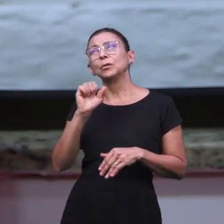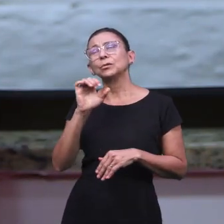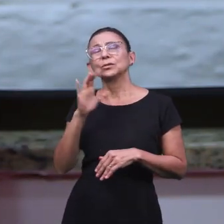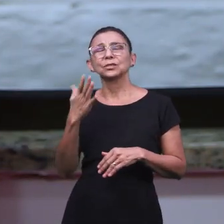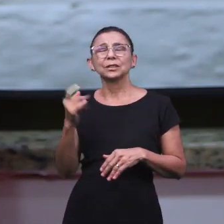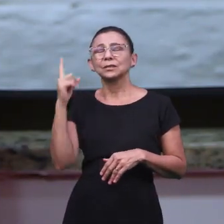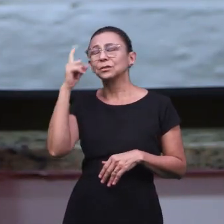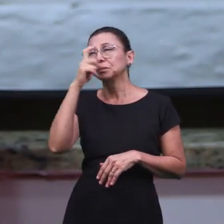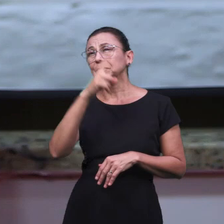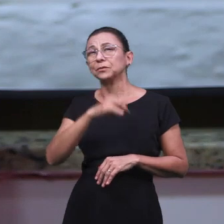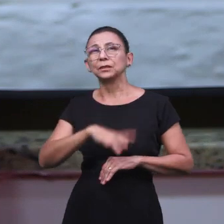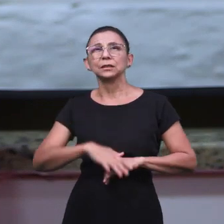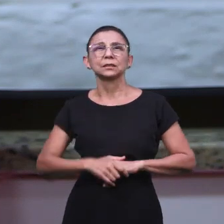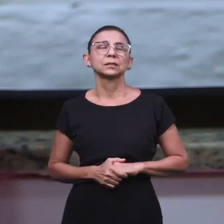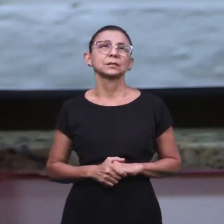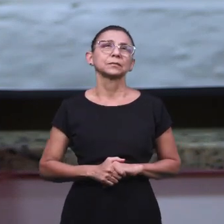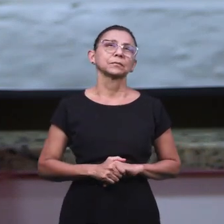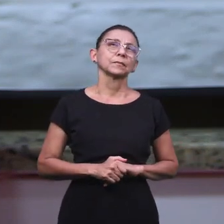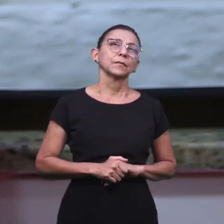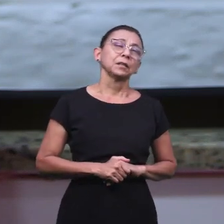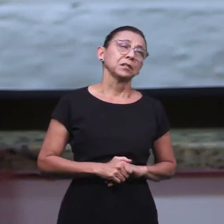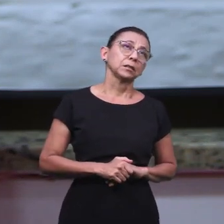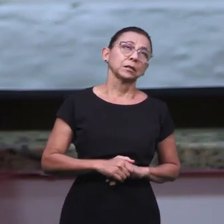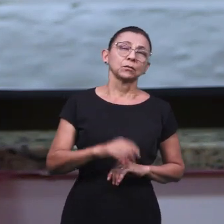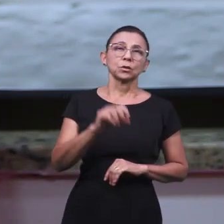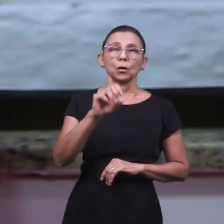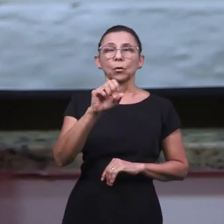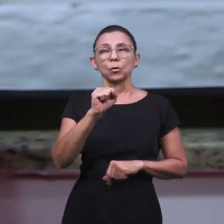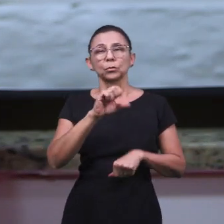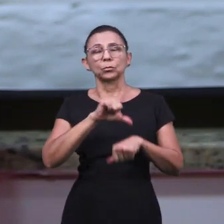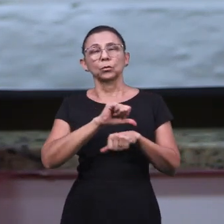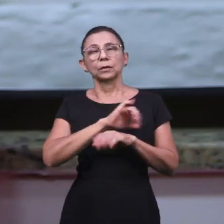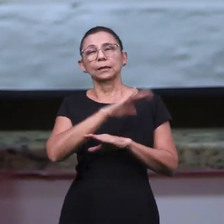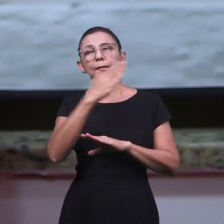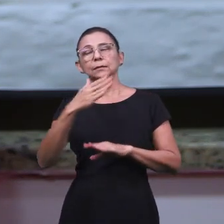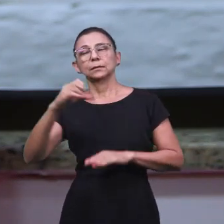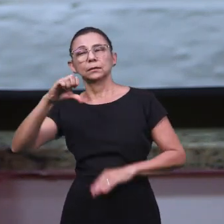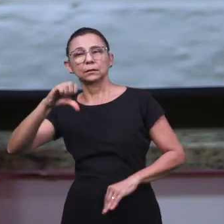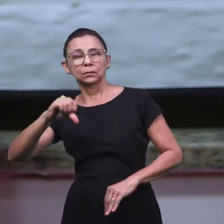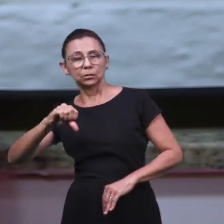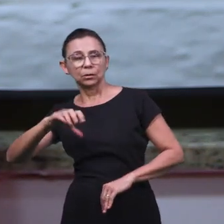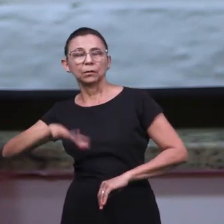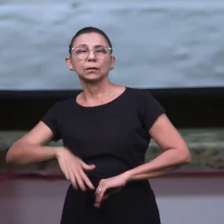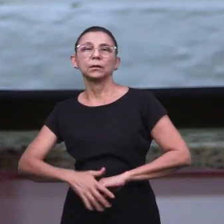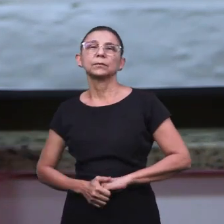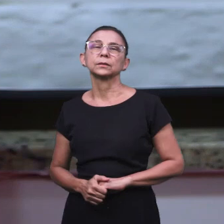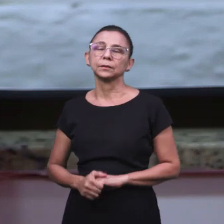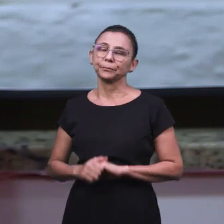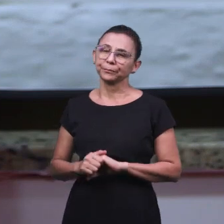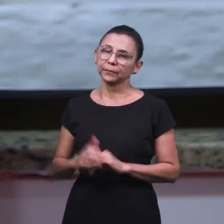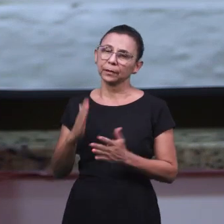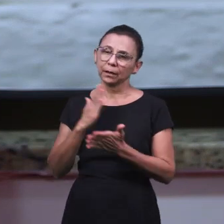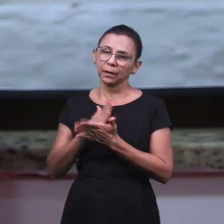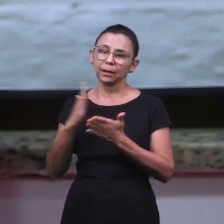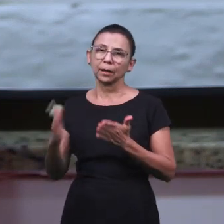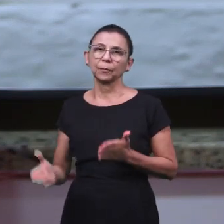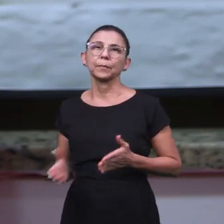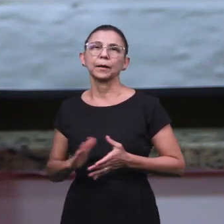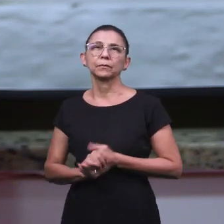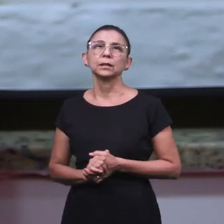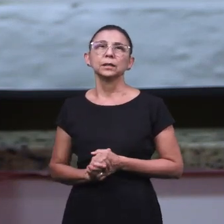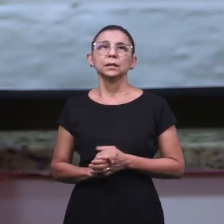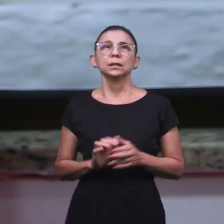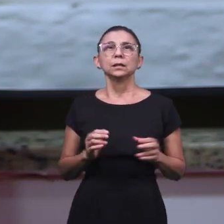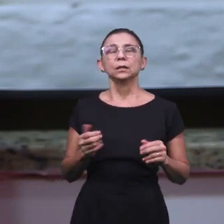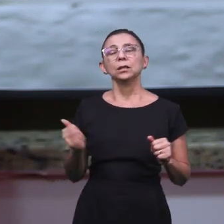fazia o culto das 20 às 21, mais ou menos, e aí ia para a estação, de novo mesmo, percurso ruim, e ficava